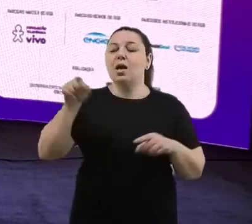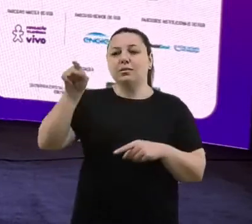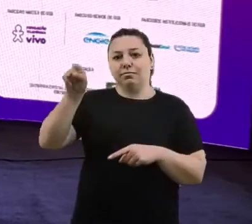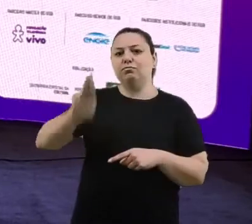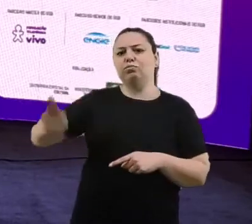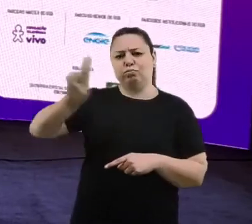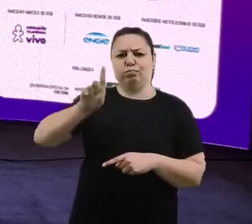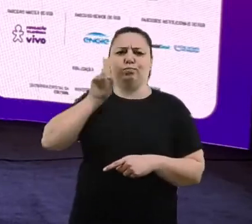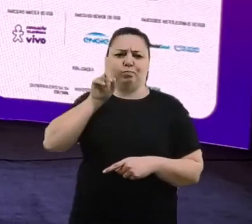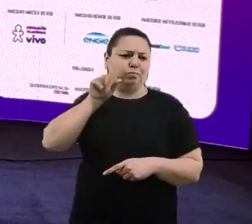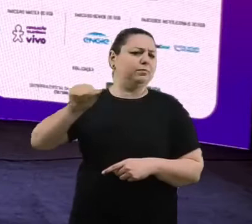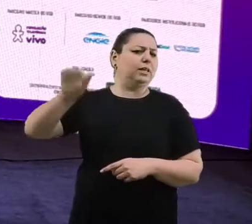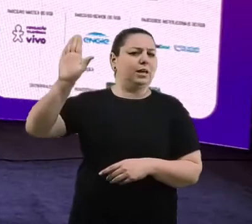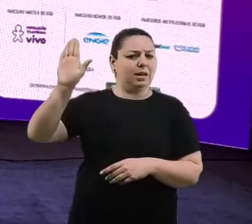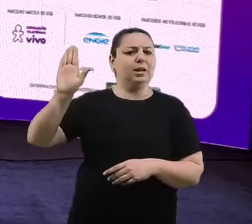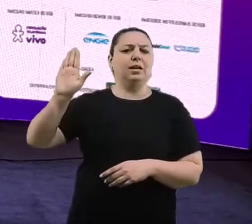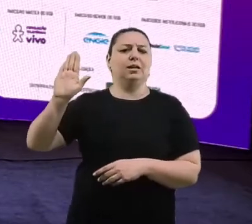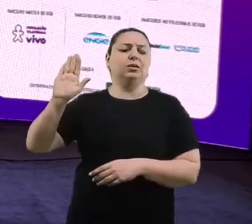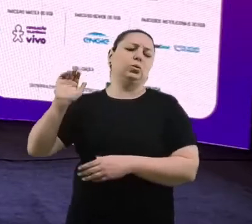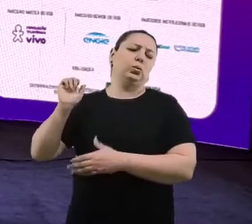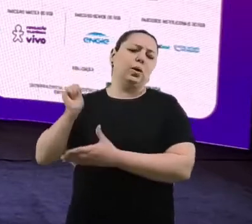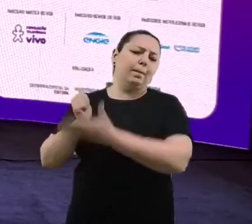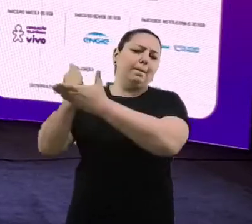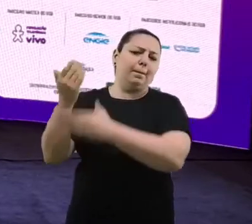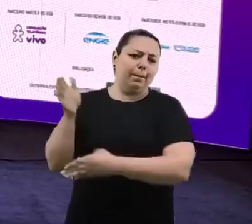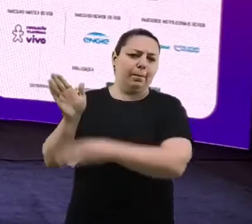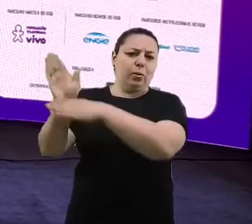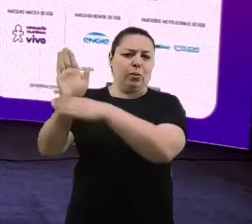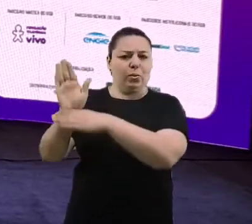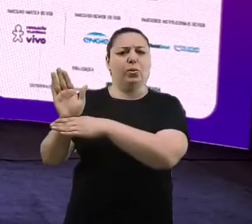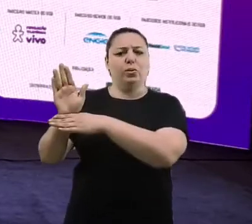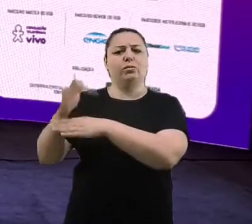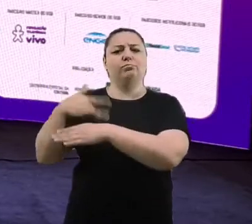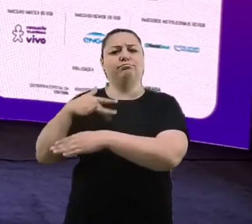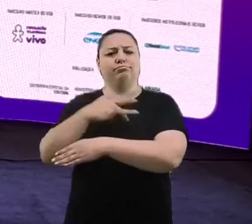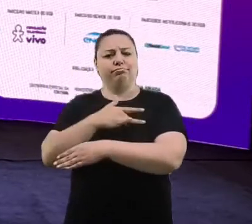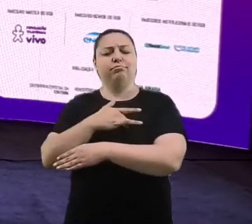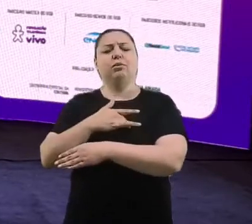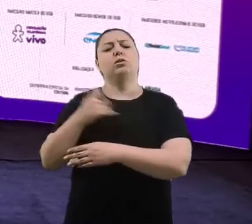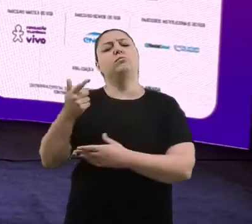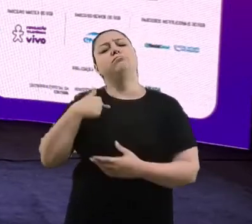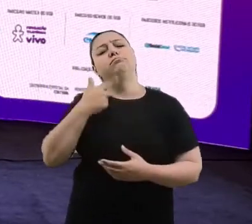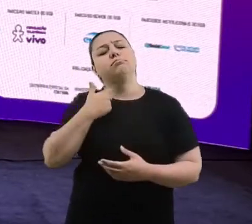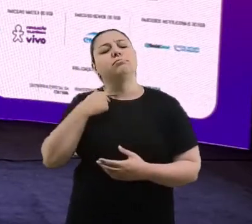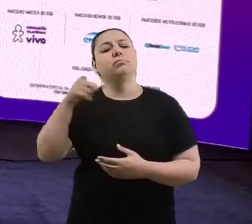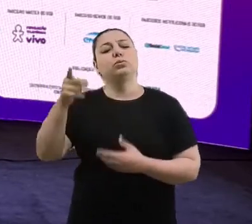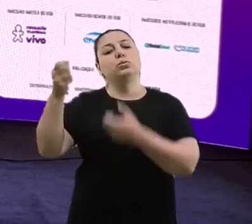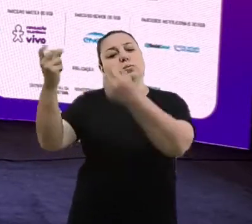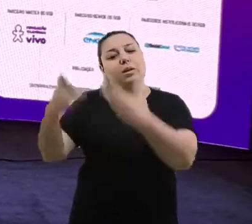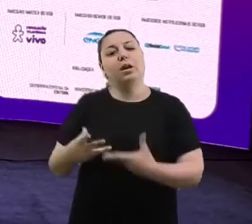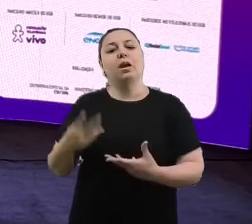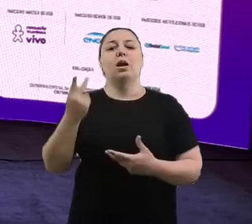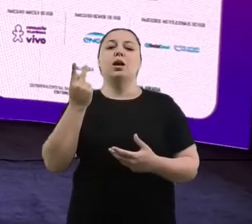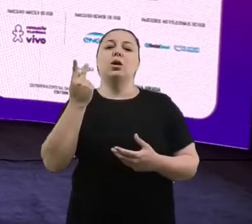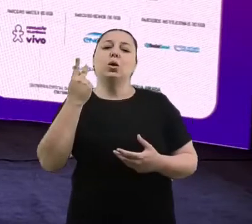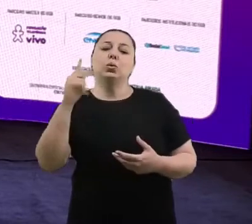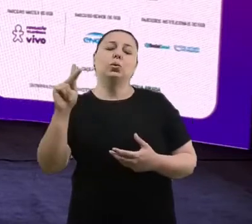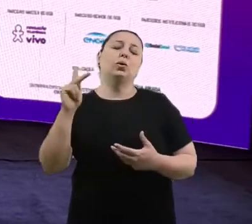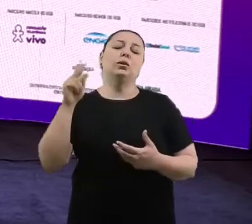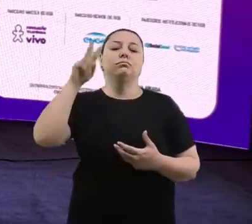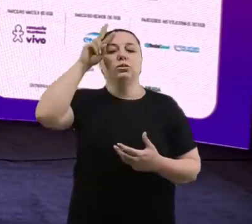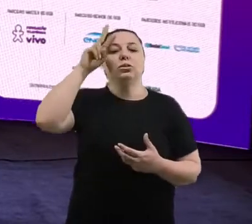eu gostaria de que você pudesse contar um pouco para nós, assim, sobre a sua história, a história da Uper, né? Como